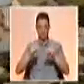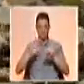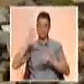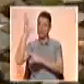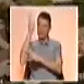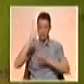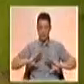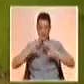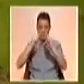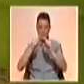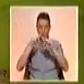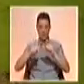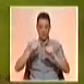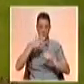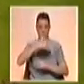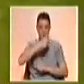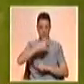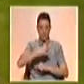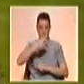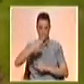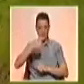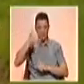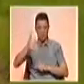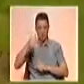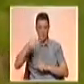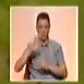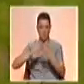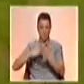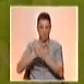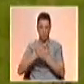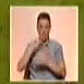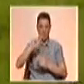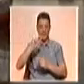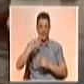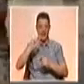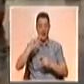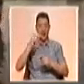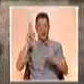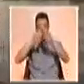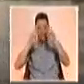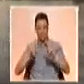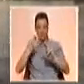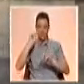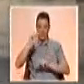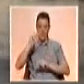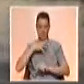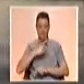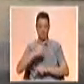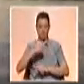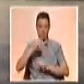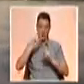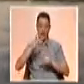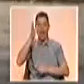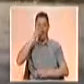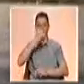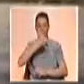Ambiente e Desenvolvimento, que decorreu em 1992, foi proposto um Dia Internacional para celebrar a água. Dia 22